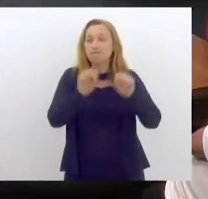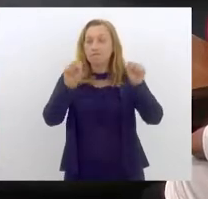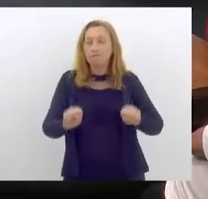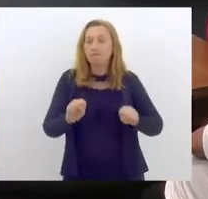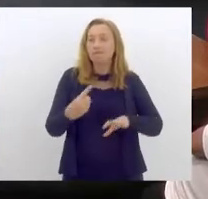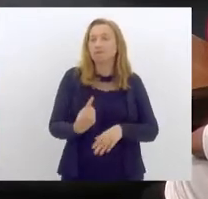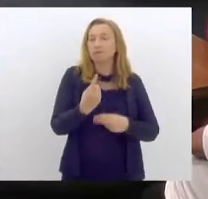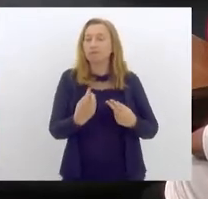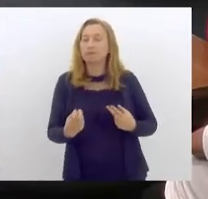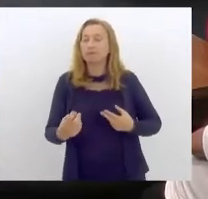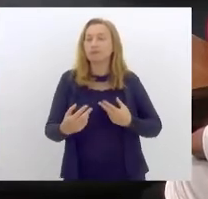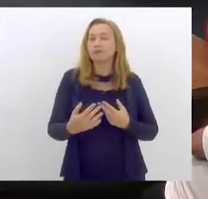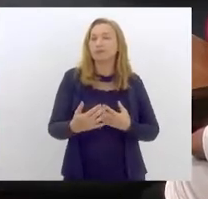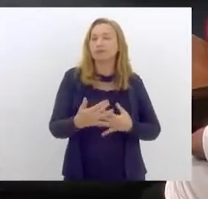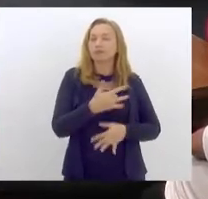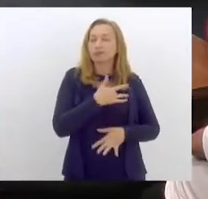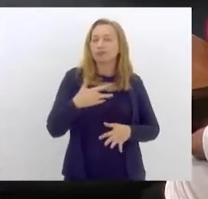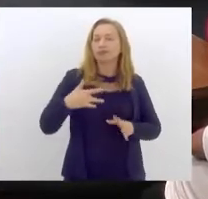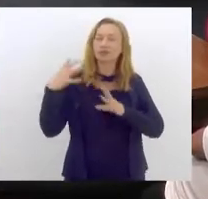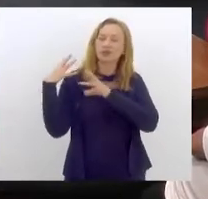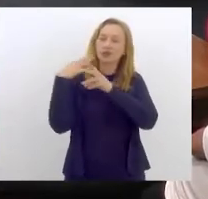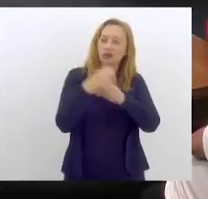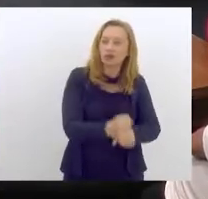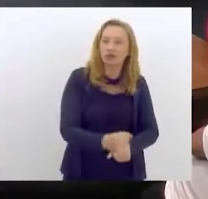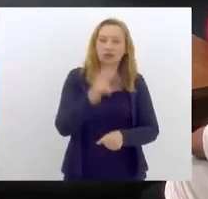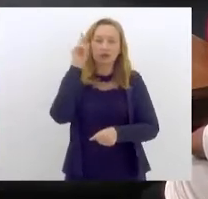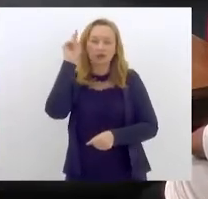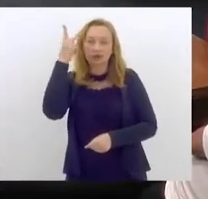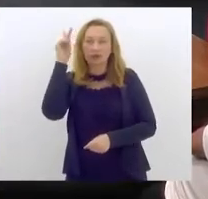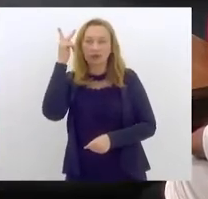resumir um pouquinho da minha história para vocês